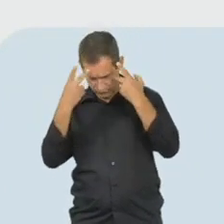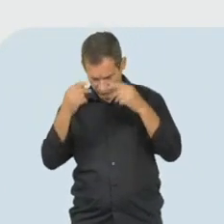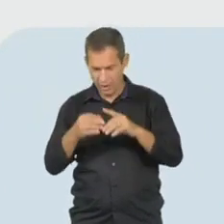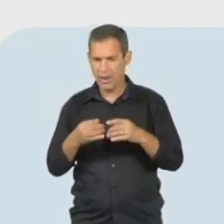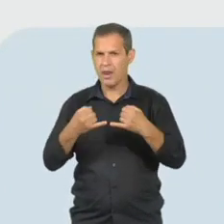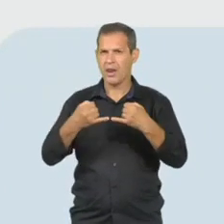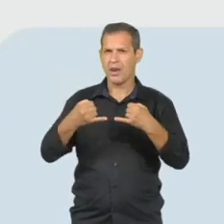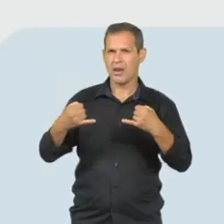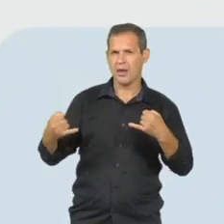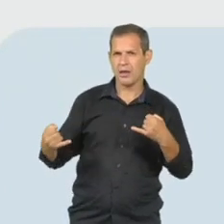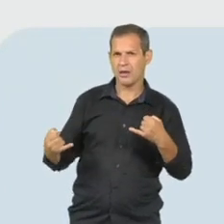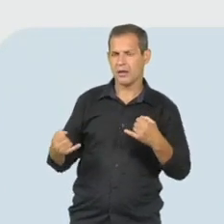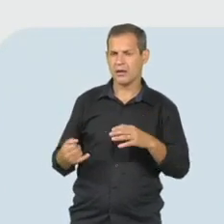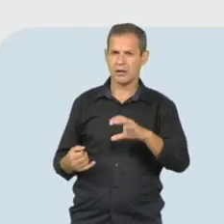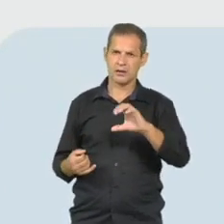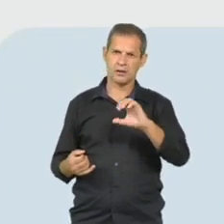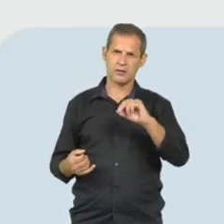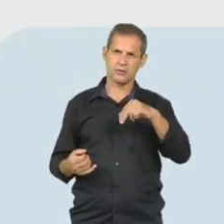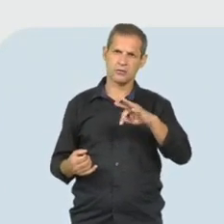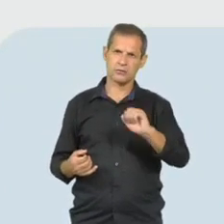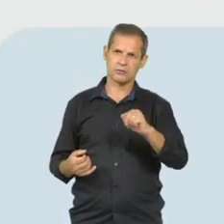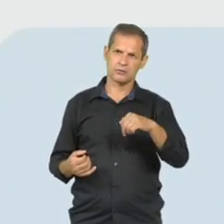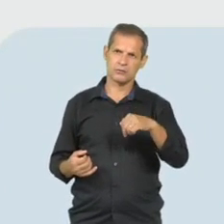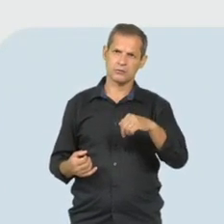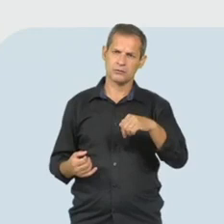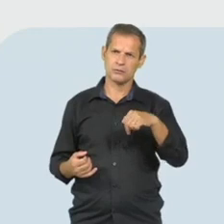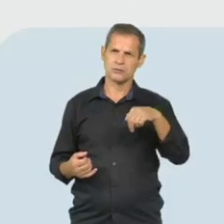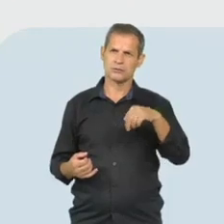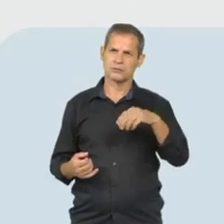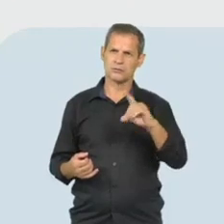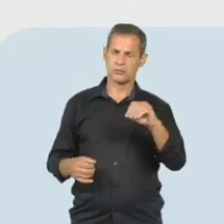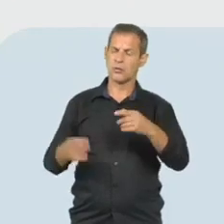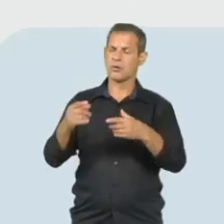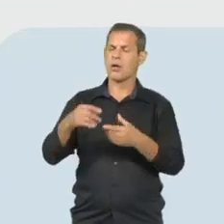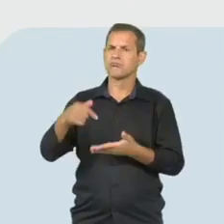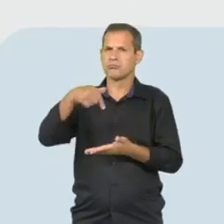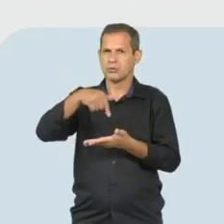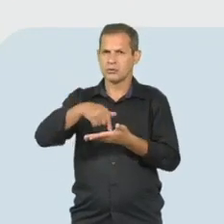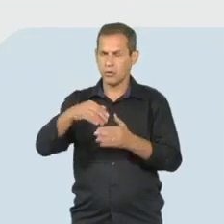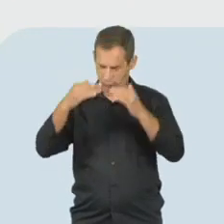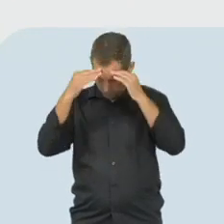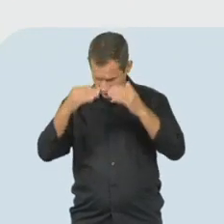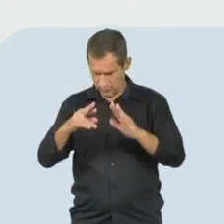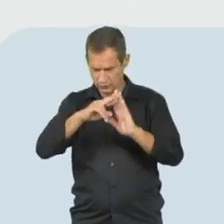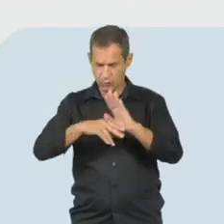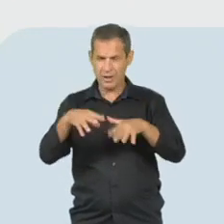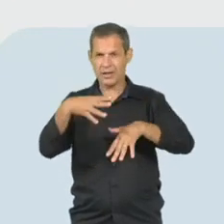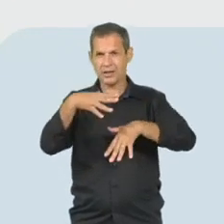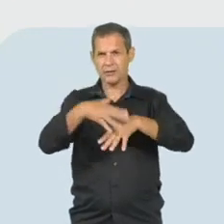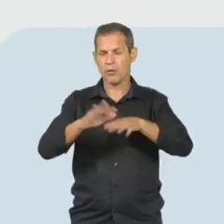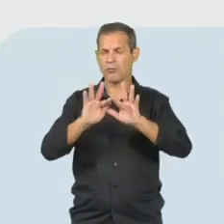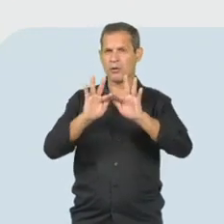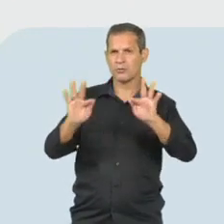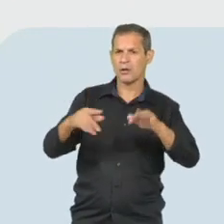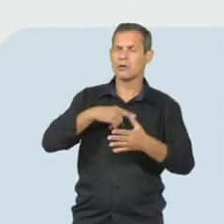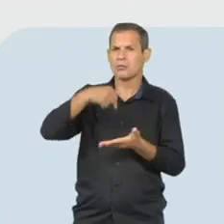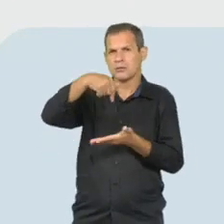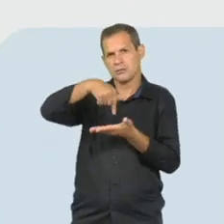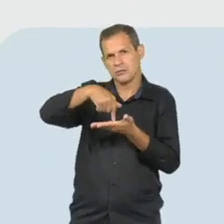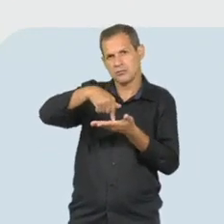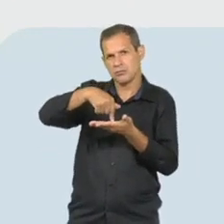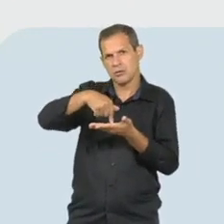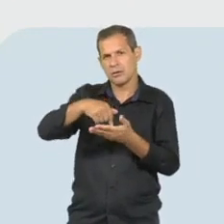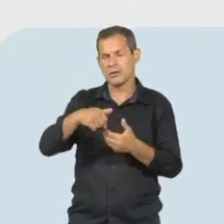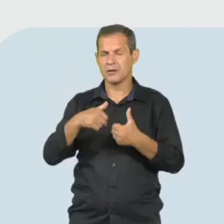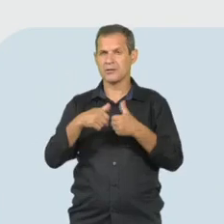Linha contornando os pontos obedece uma regra matemática dada aqui por uma função. Então, eu tenho os pontos aqui, que